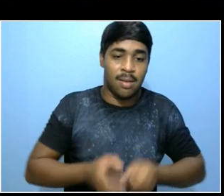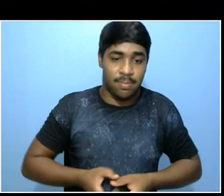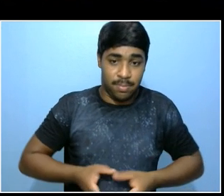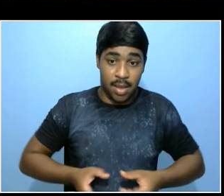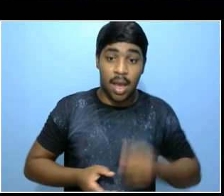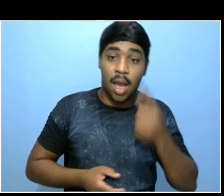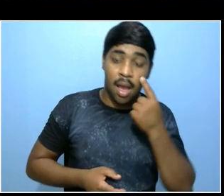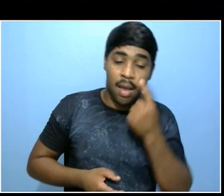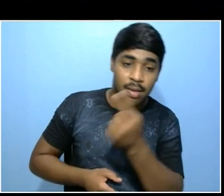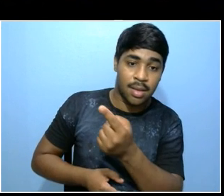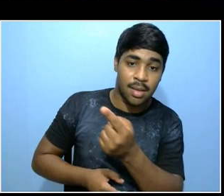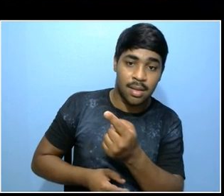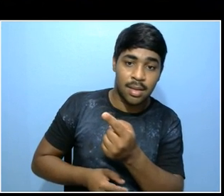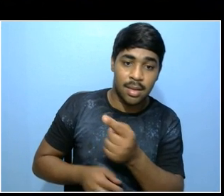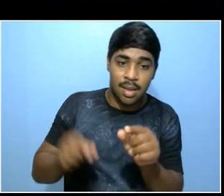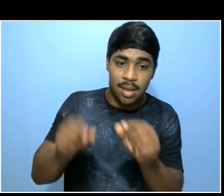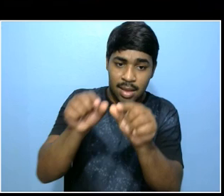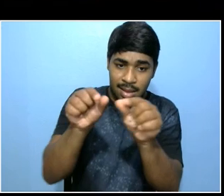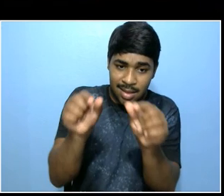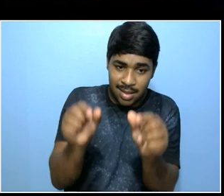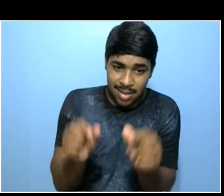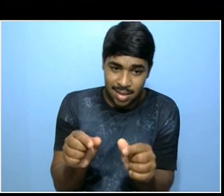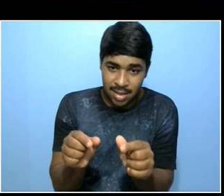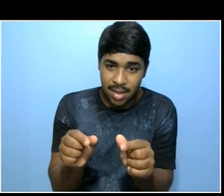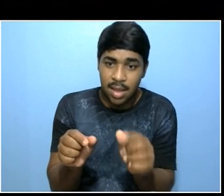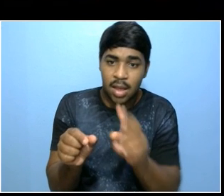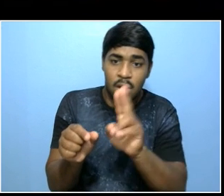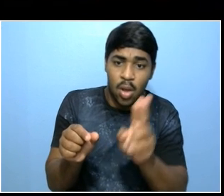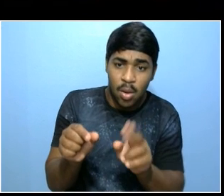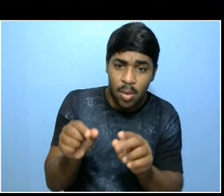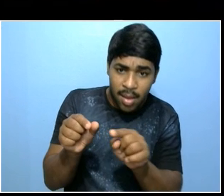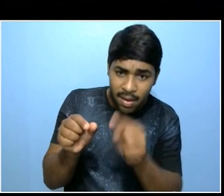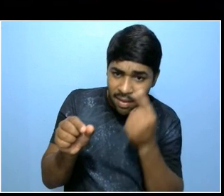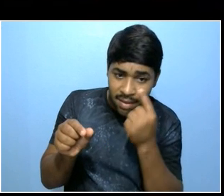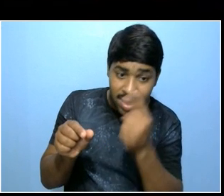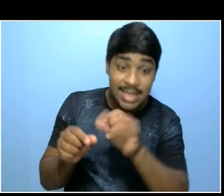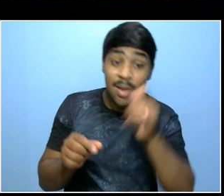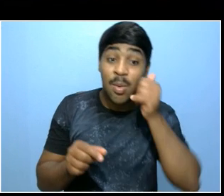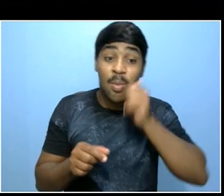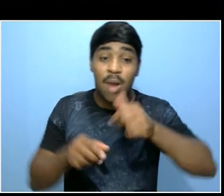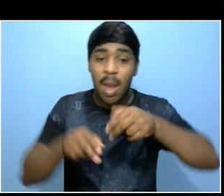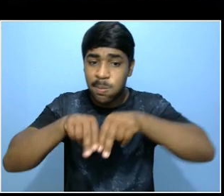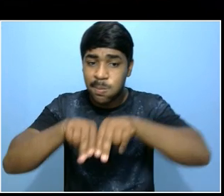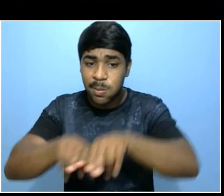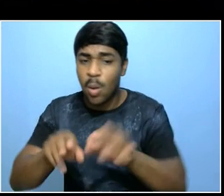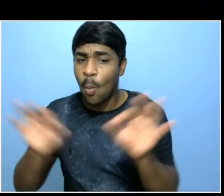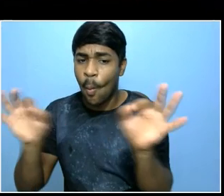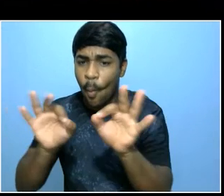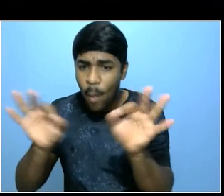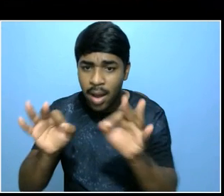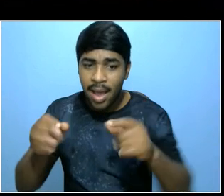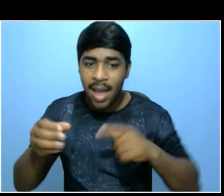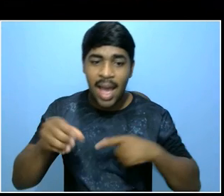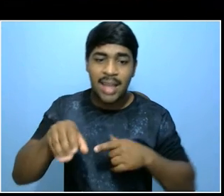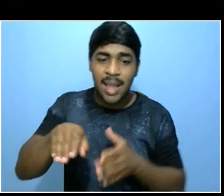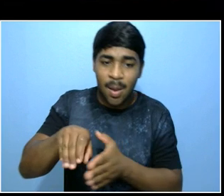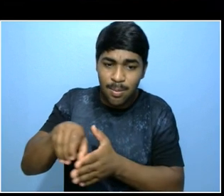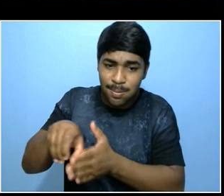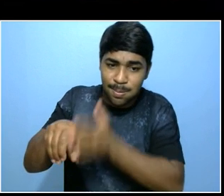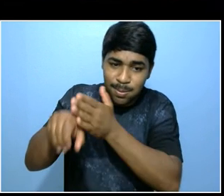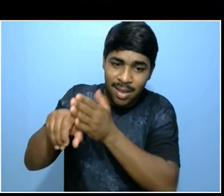O clitóris, essa partezinha de cima. E o ímã, como eu falei, quando a mulher ainda não teve relação sexual, ela tem essa membrana